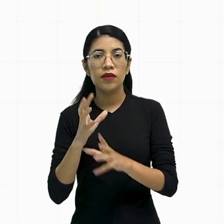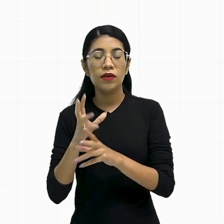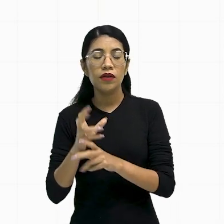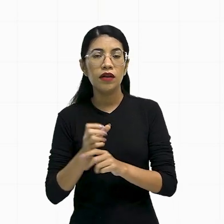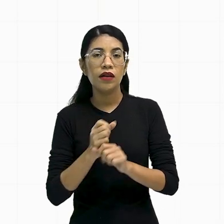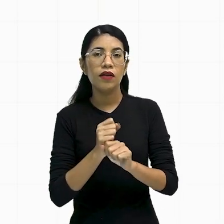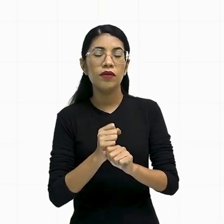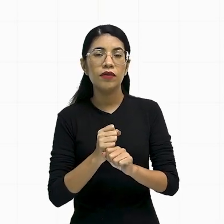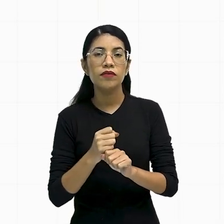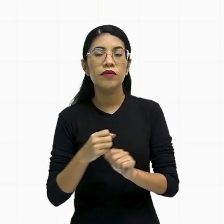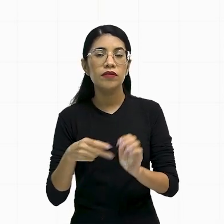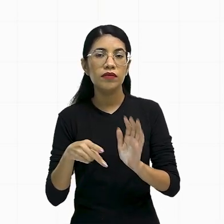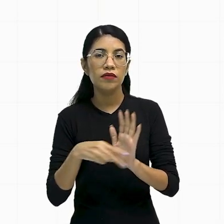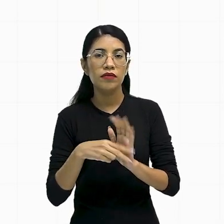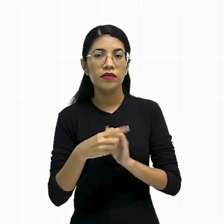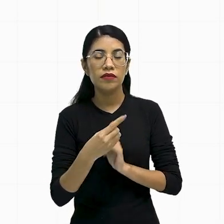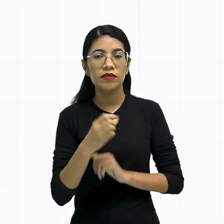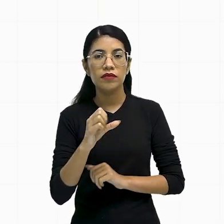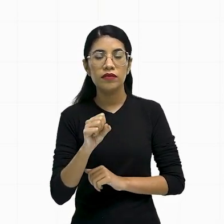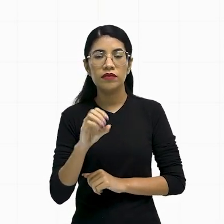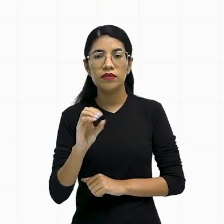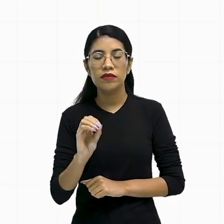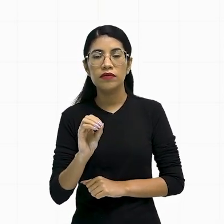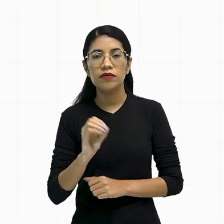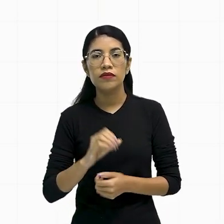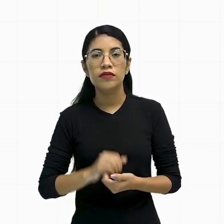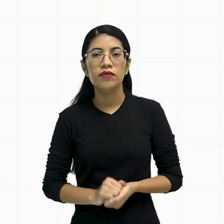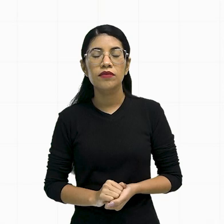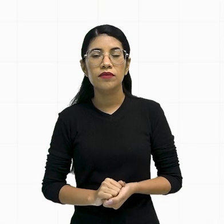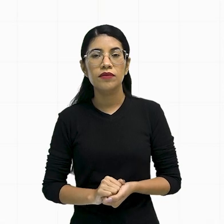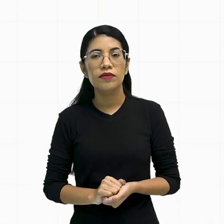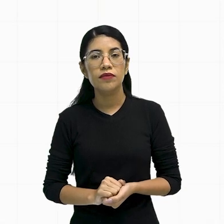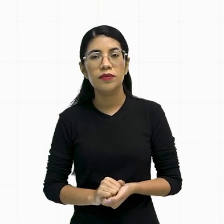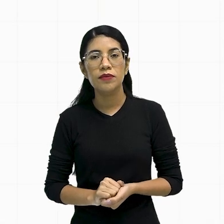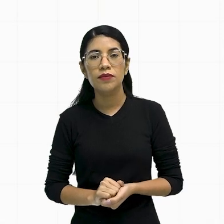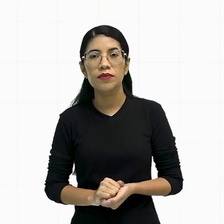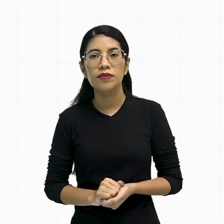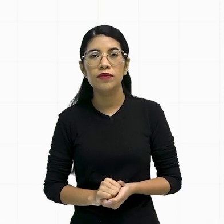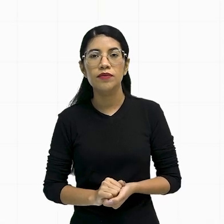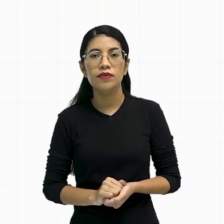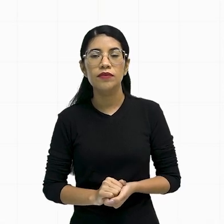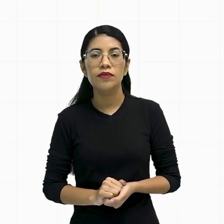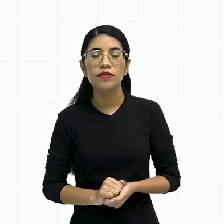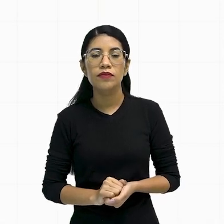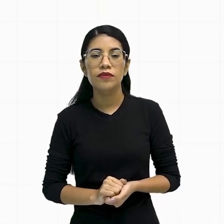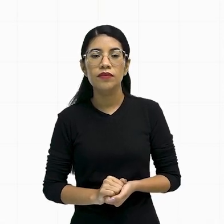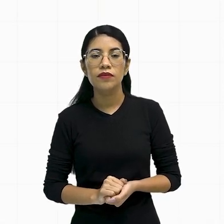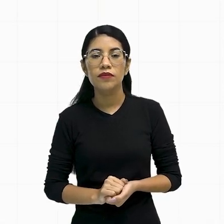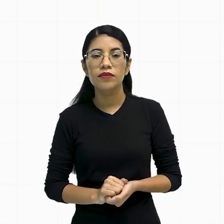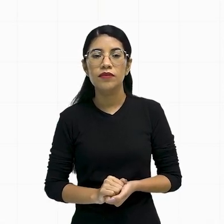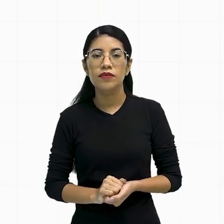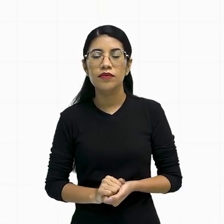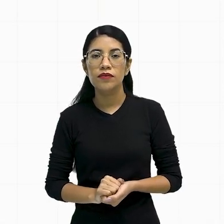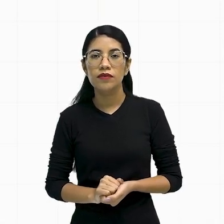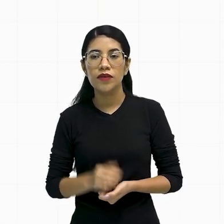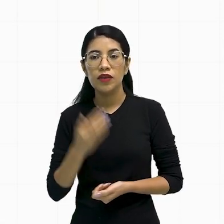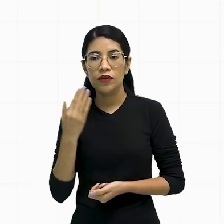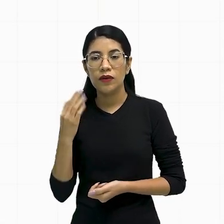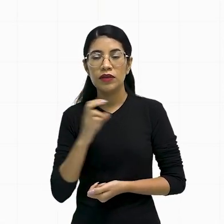esse ângulo B, 50 graus. beleza? 50 graus.